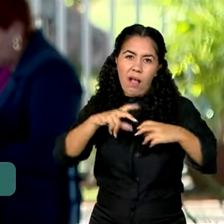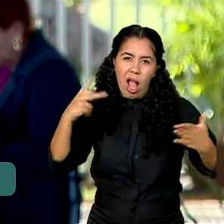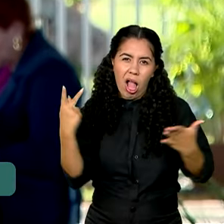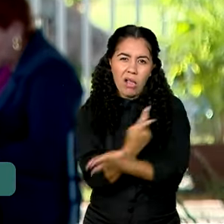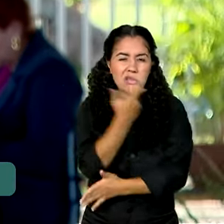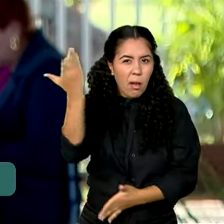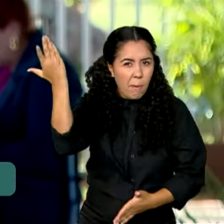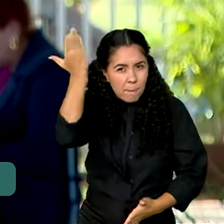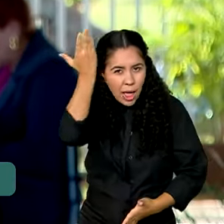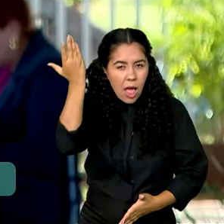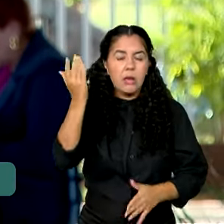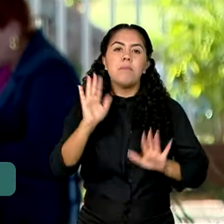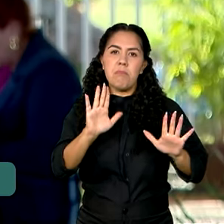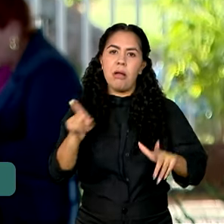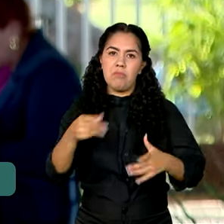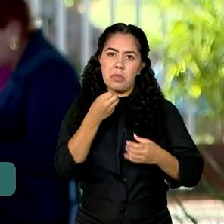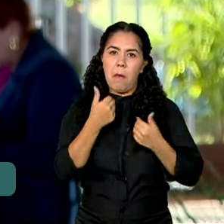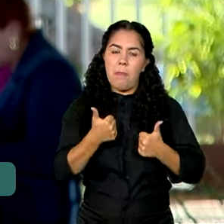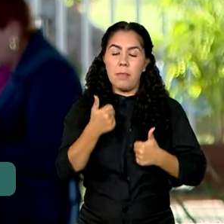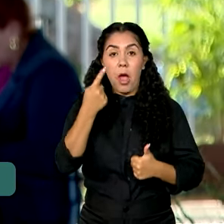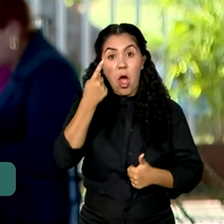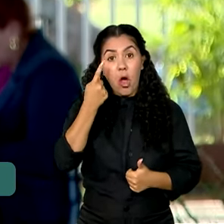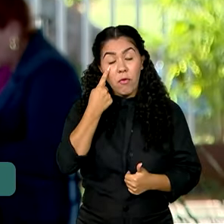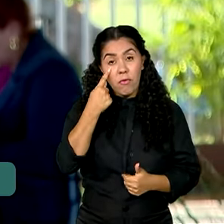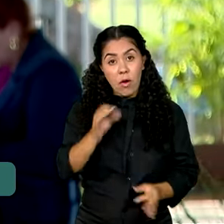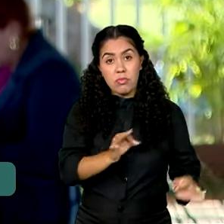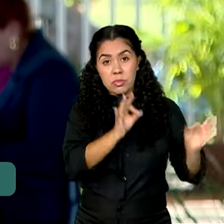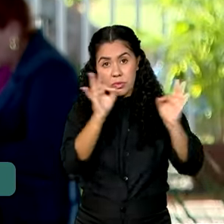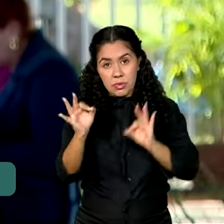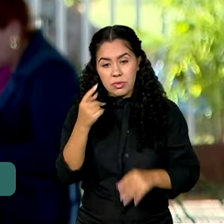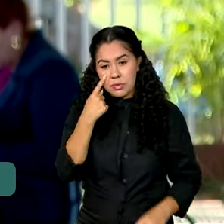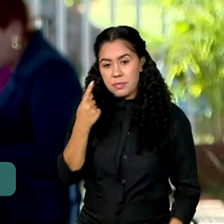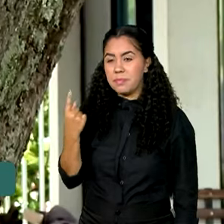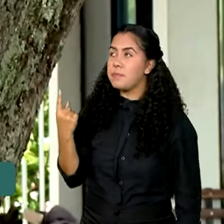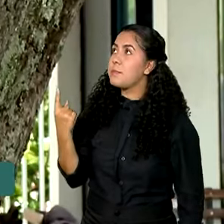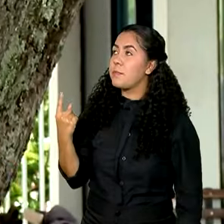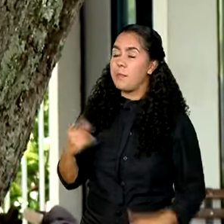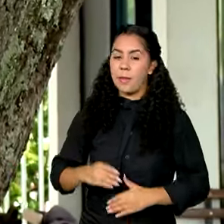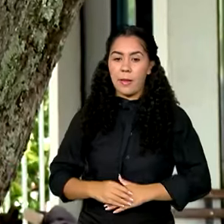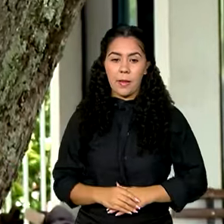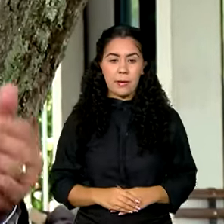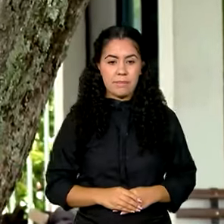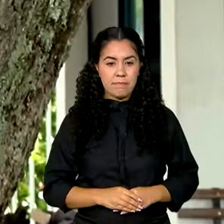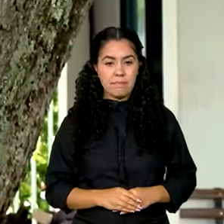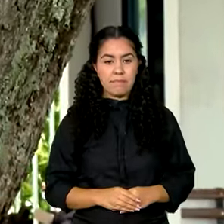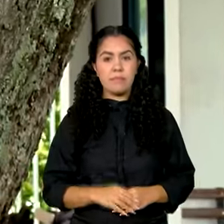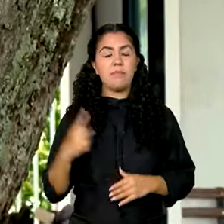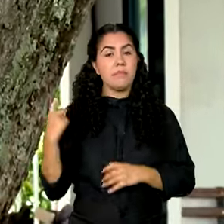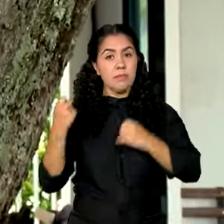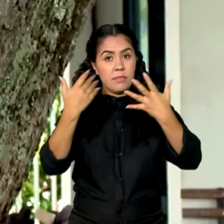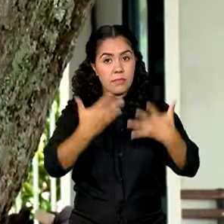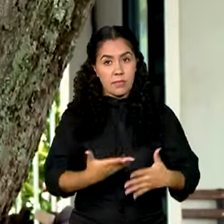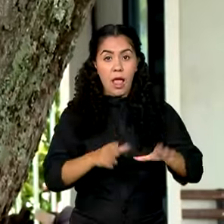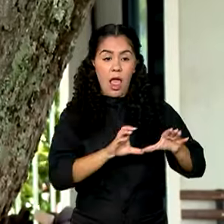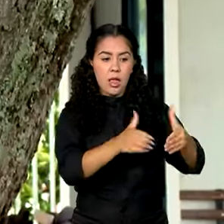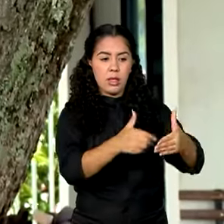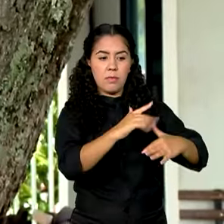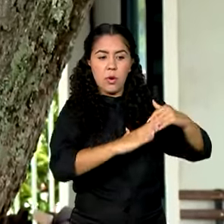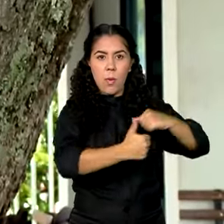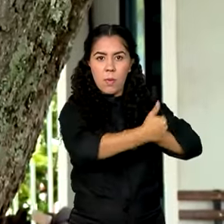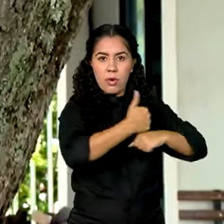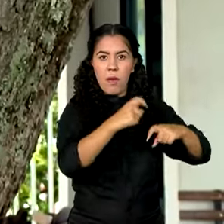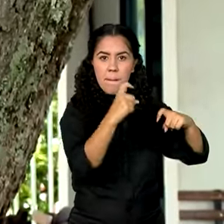cabeça, mas que ele está bem. Vamos ouvir o que comentou o ministro. A equipe médica já vem mantendo